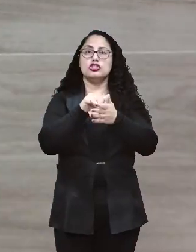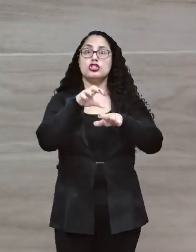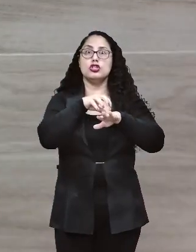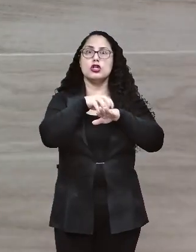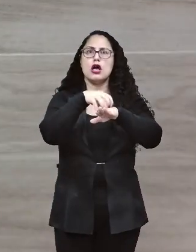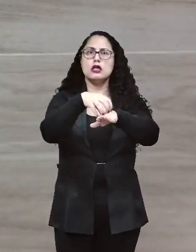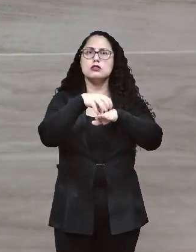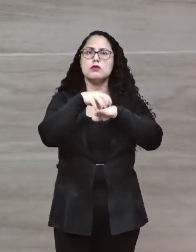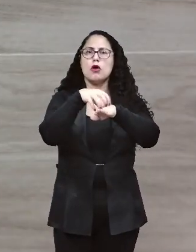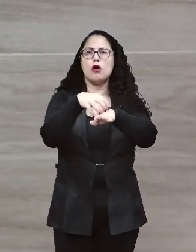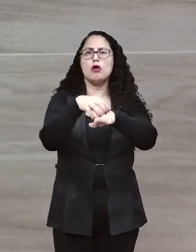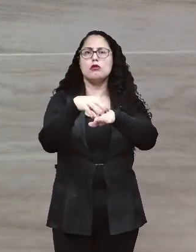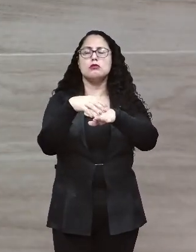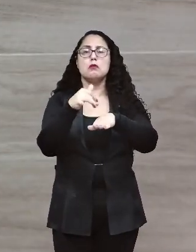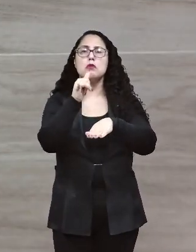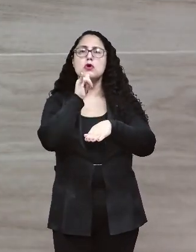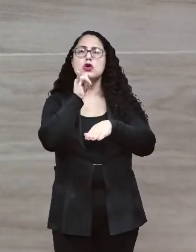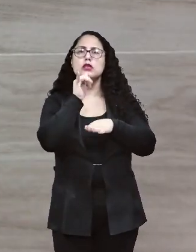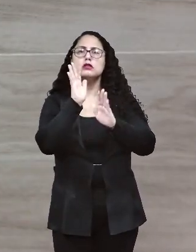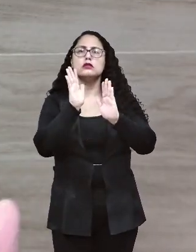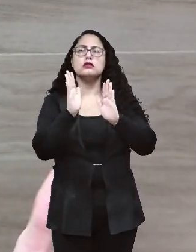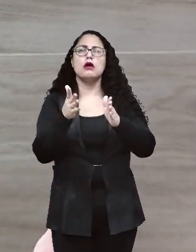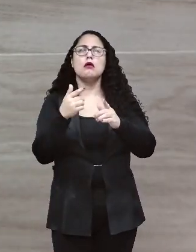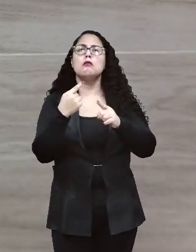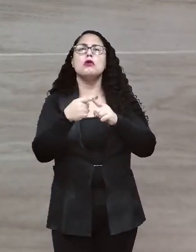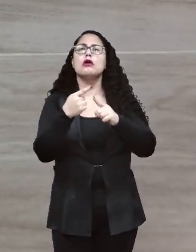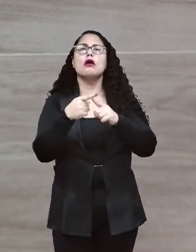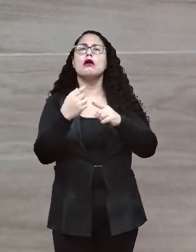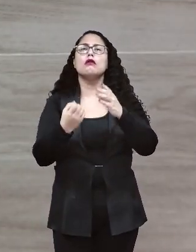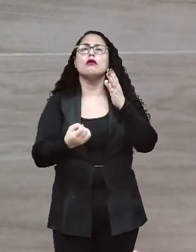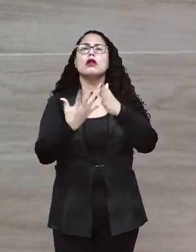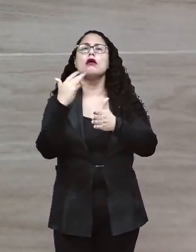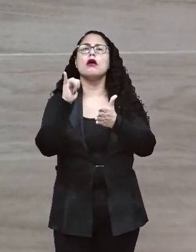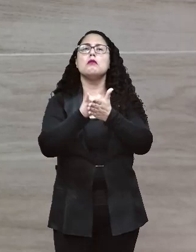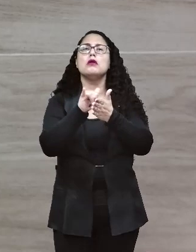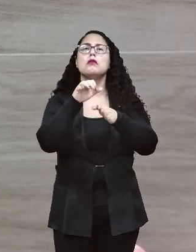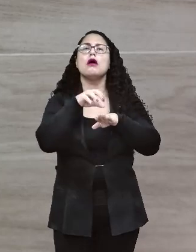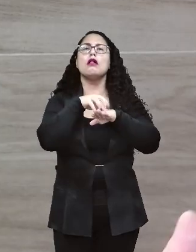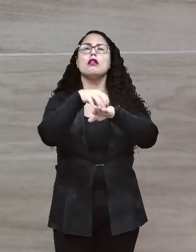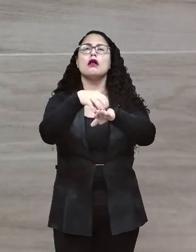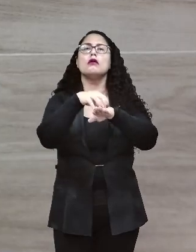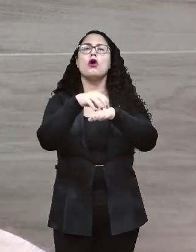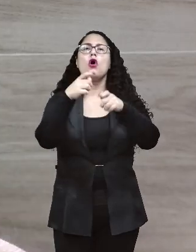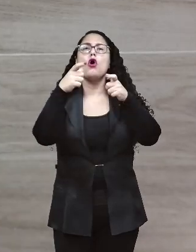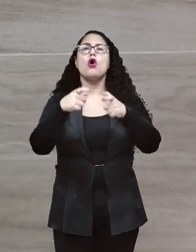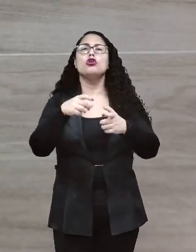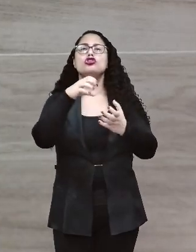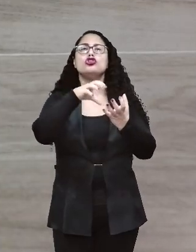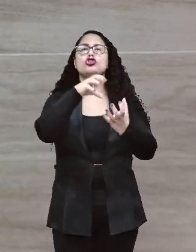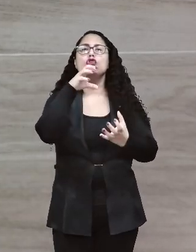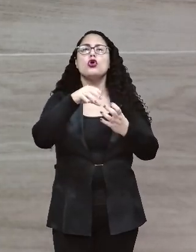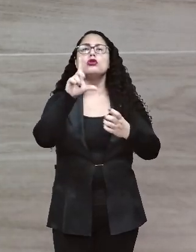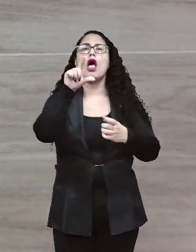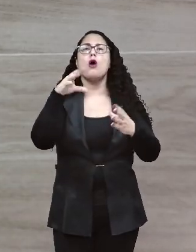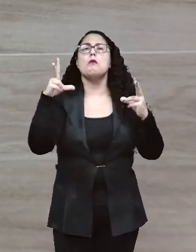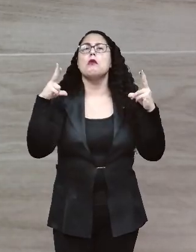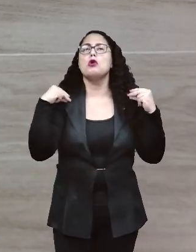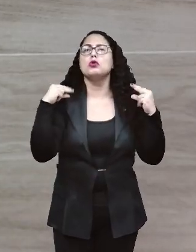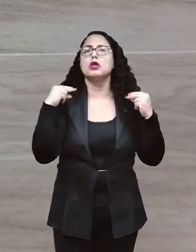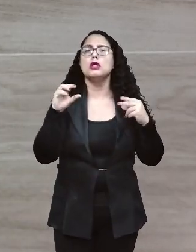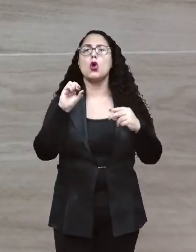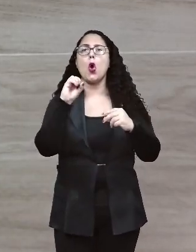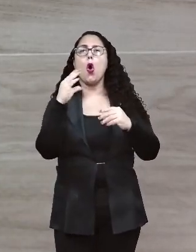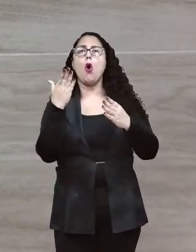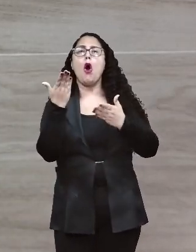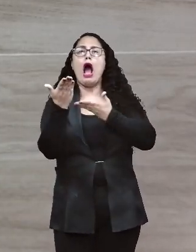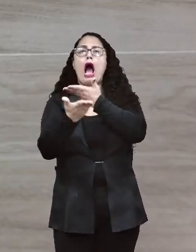transporte, né? Então, por exemplo, por que não criar um aplicativo de transporte onde o idoso seja motorista? Ou que